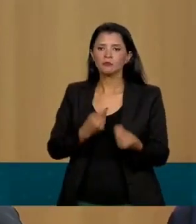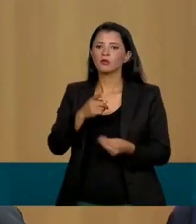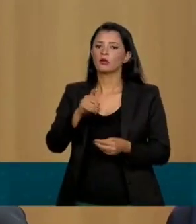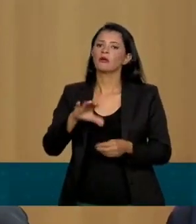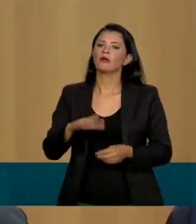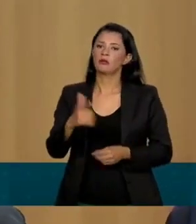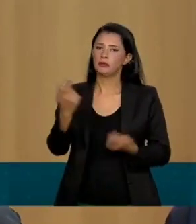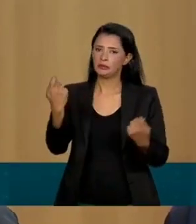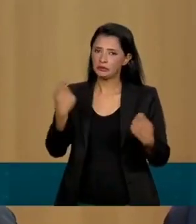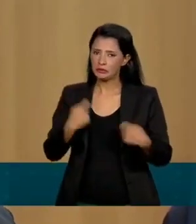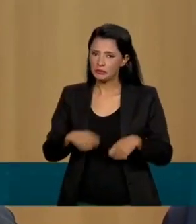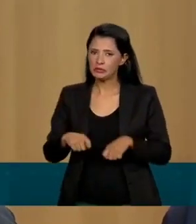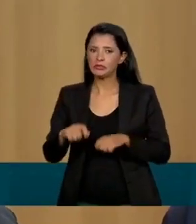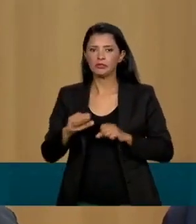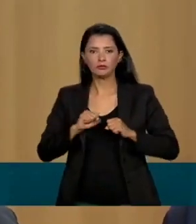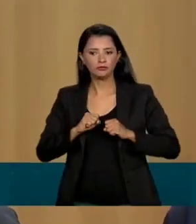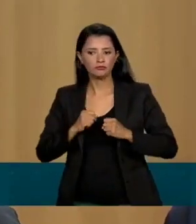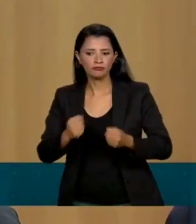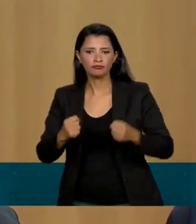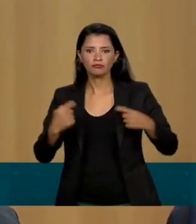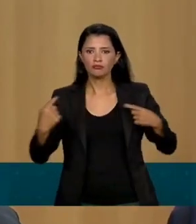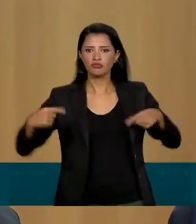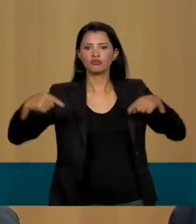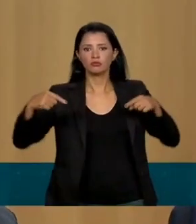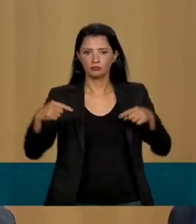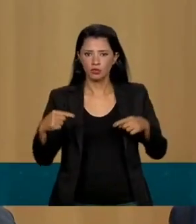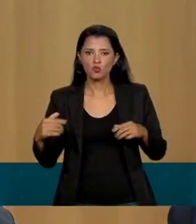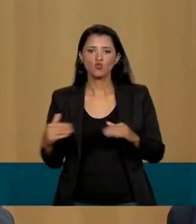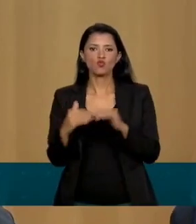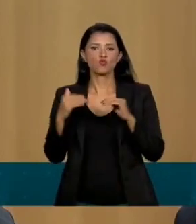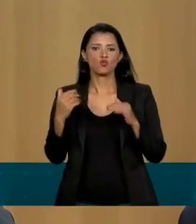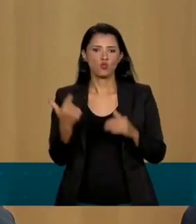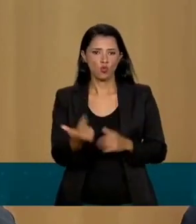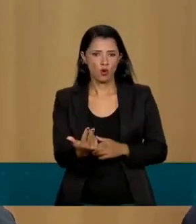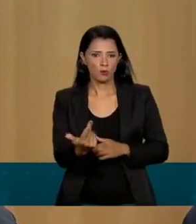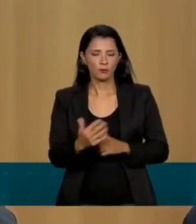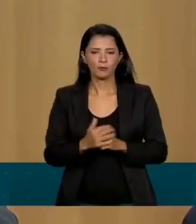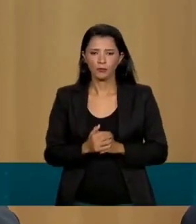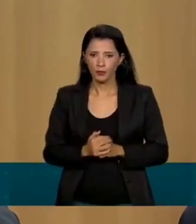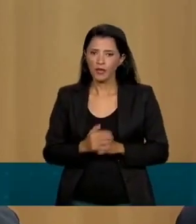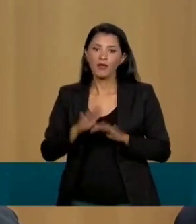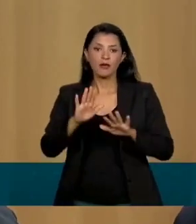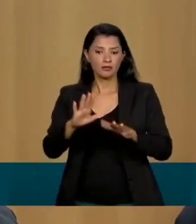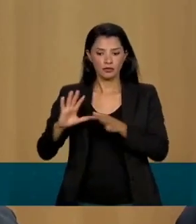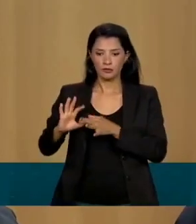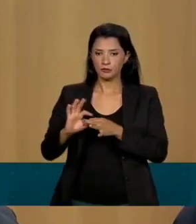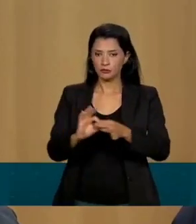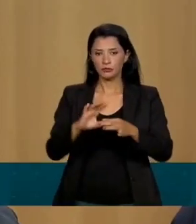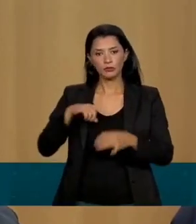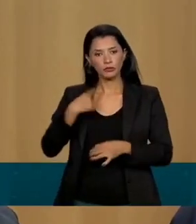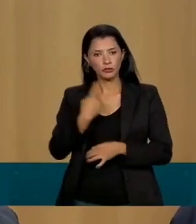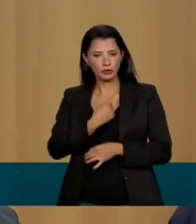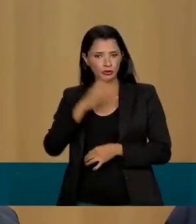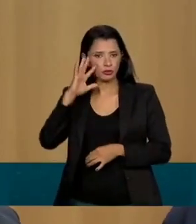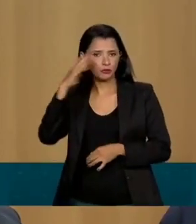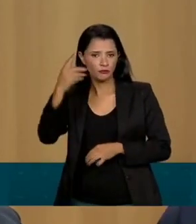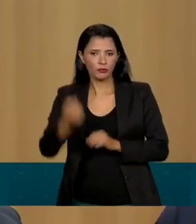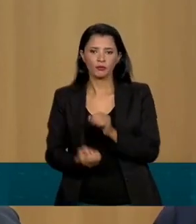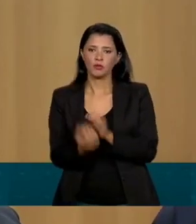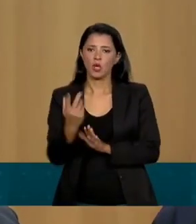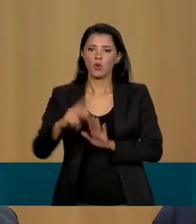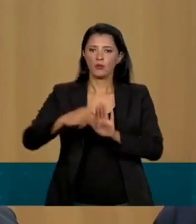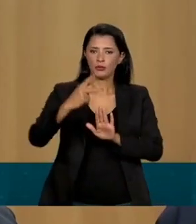você deve agir proporcionalmente. Foi nesse contexto que nós resolvemos editar uma